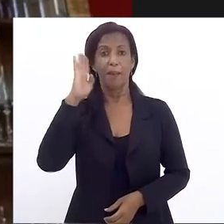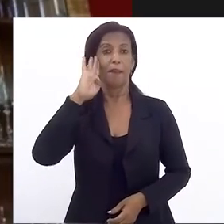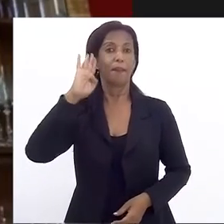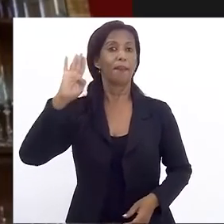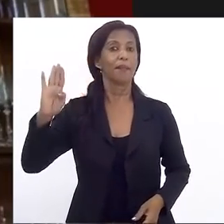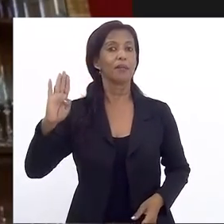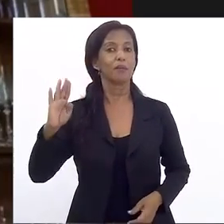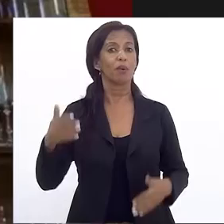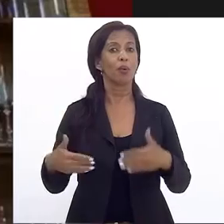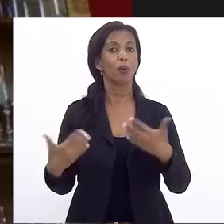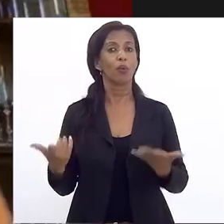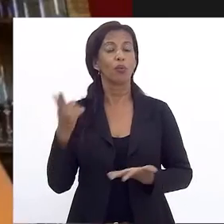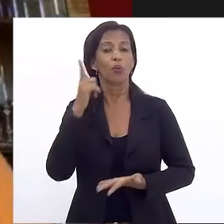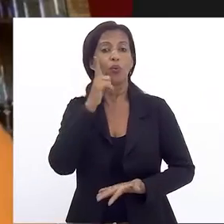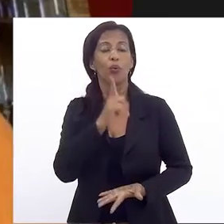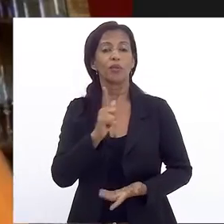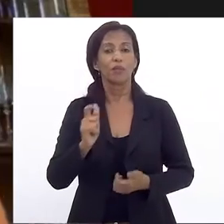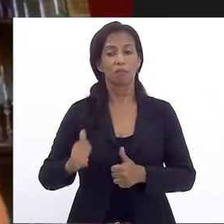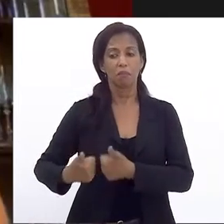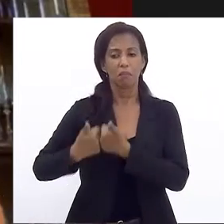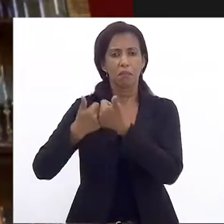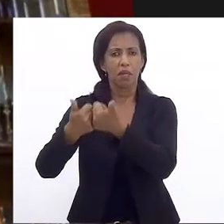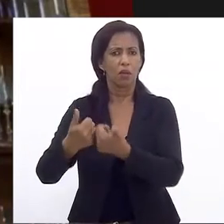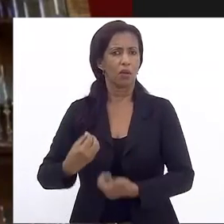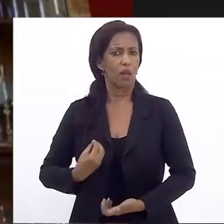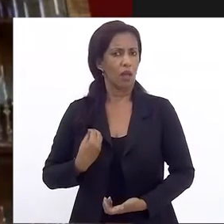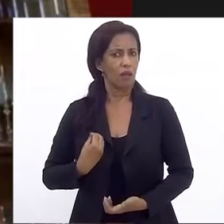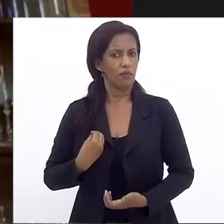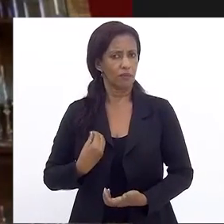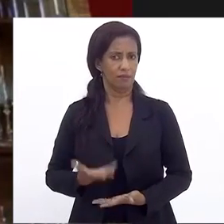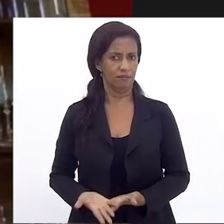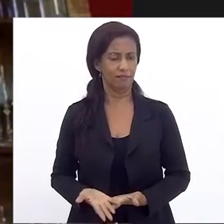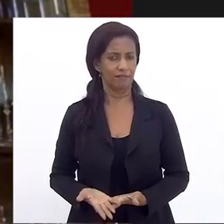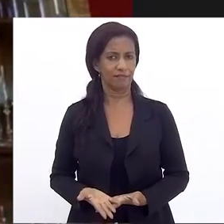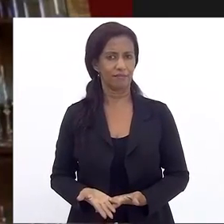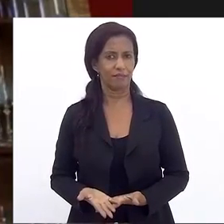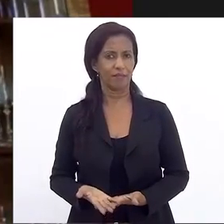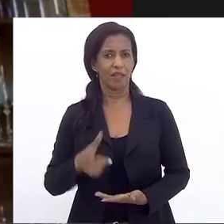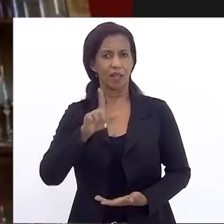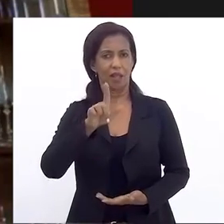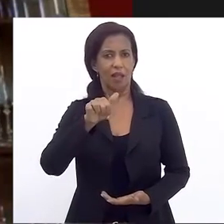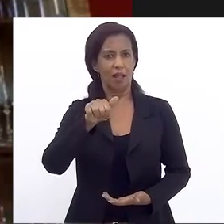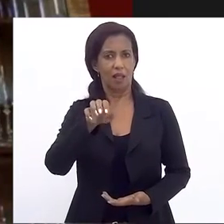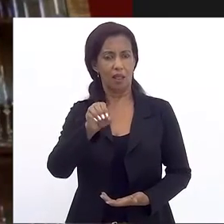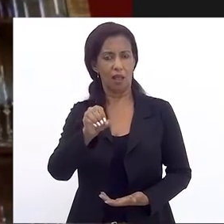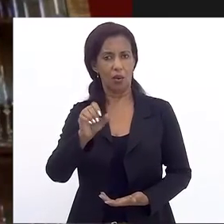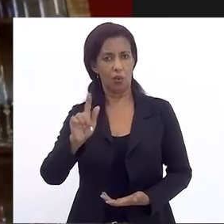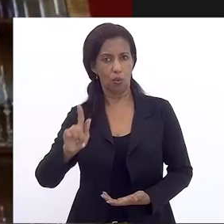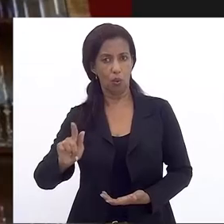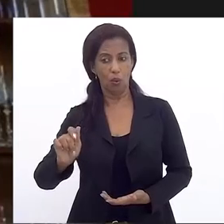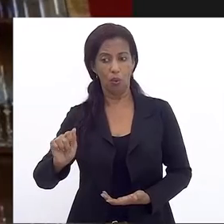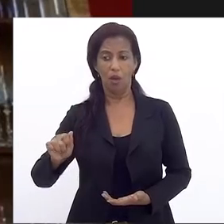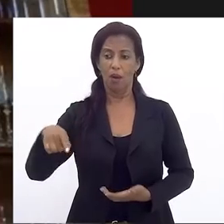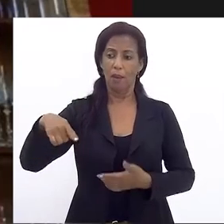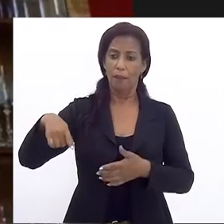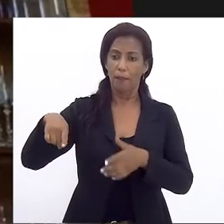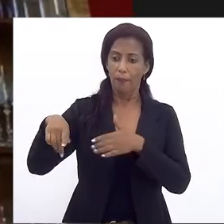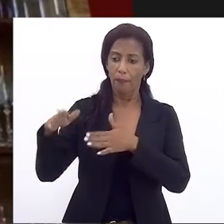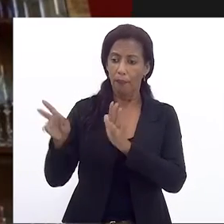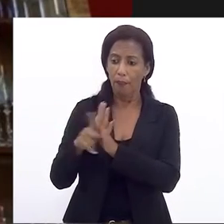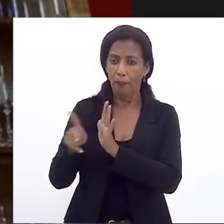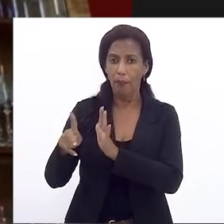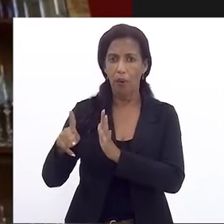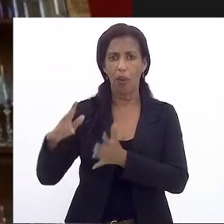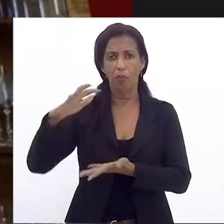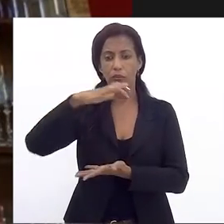principalmente quando a gente consegue fazer melhorar a vida das pessoas para o melhor. E a Lagoa de Araruama começou todo um trabalho